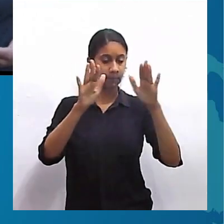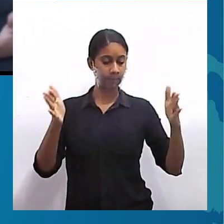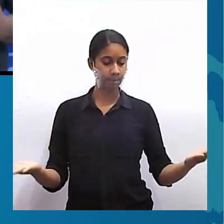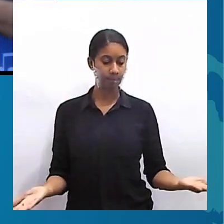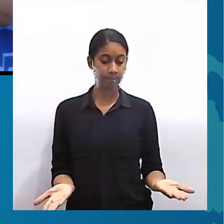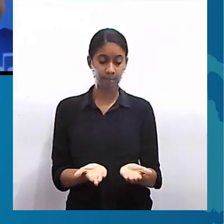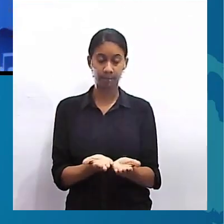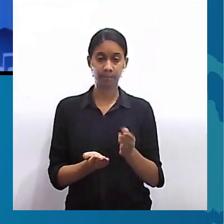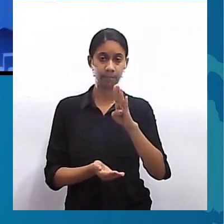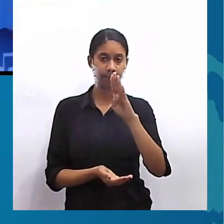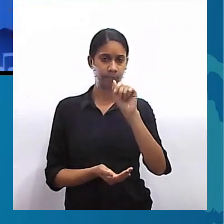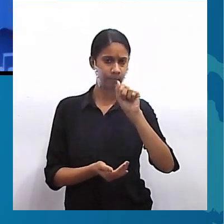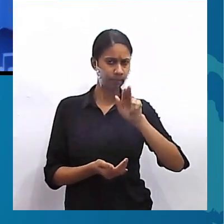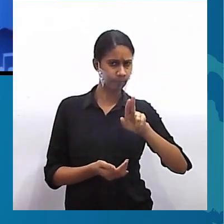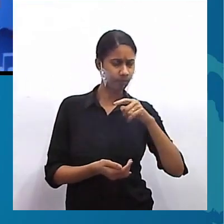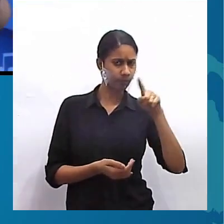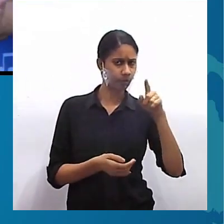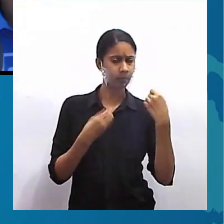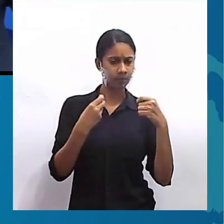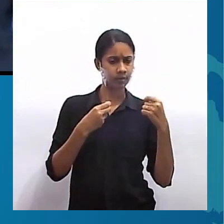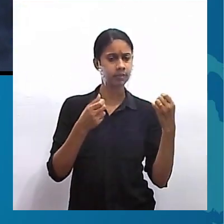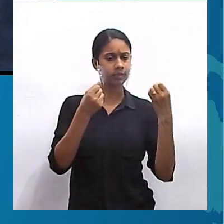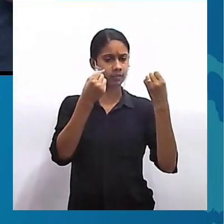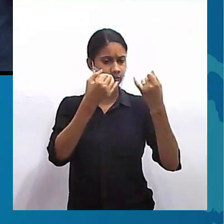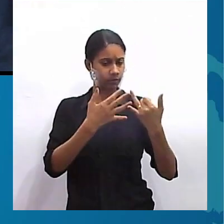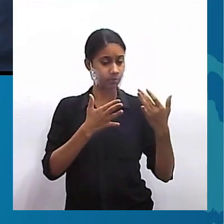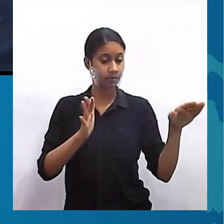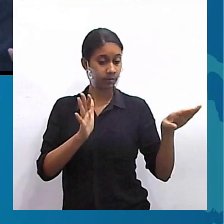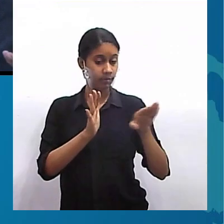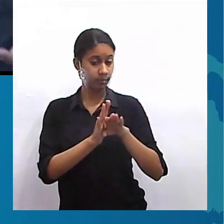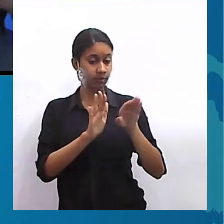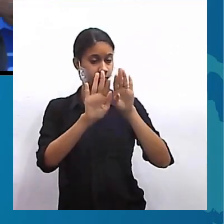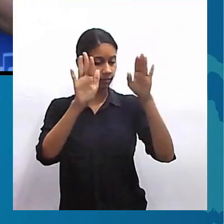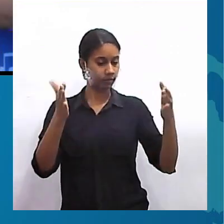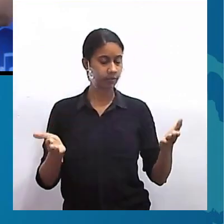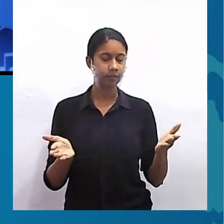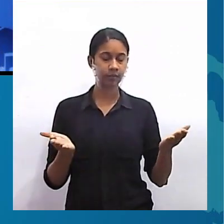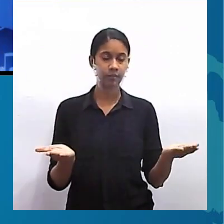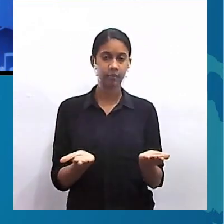divulgar para todos que eu só posso receber veículo